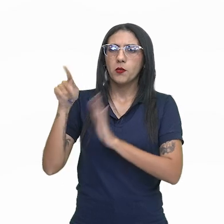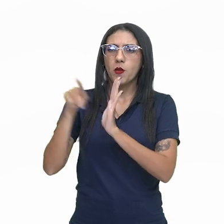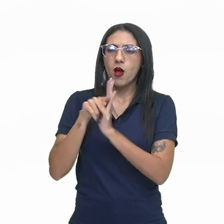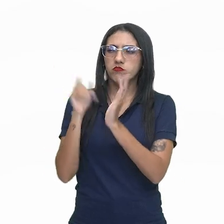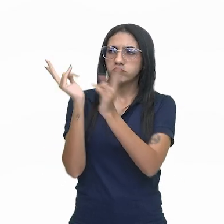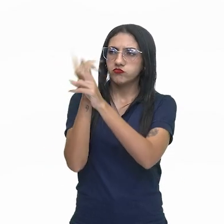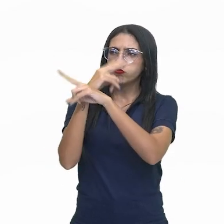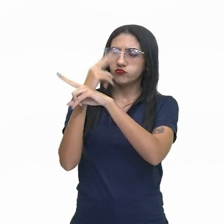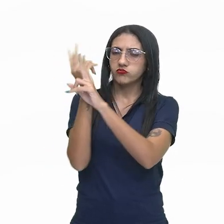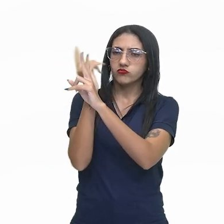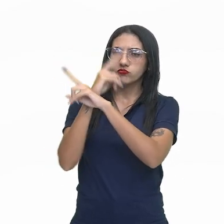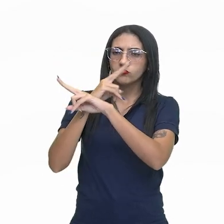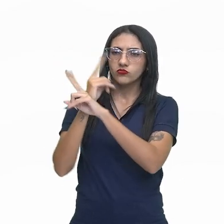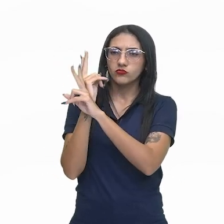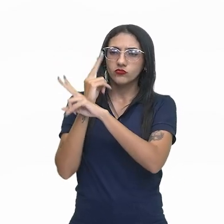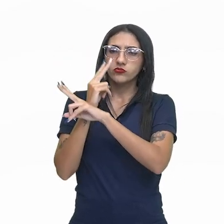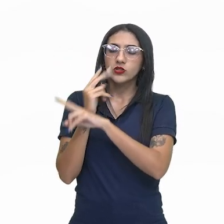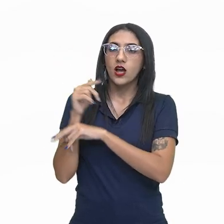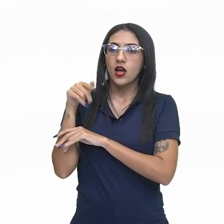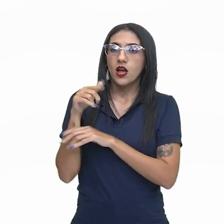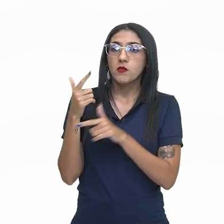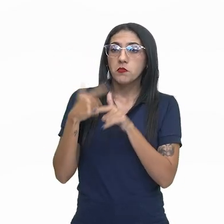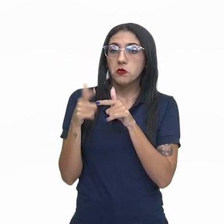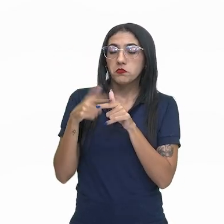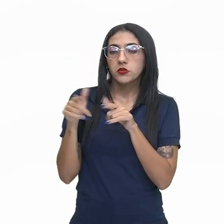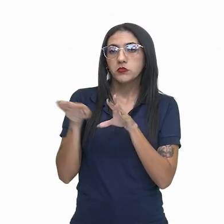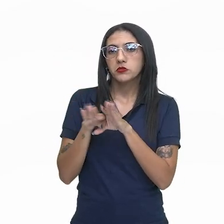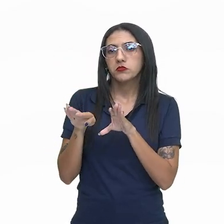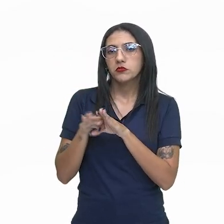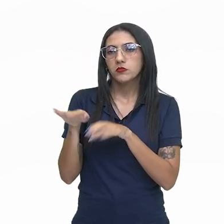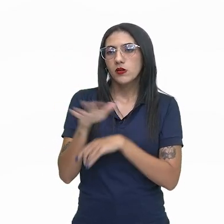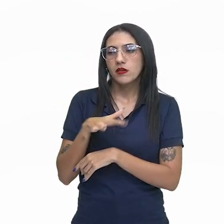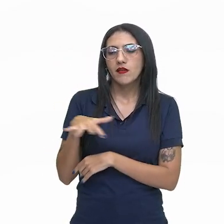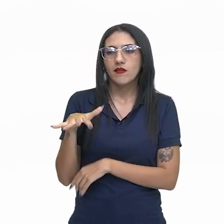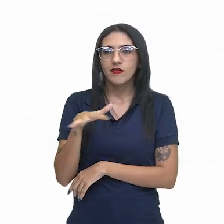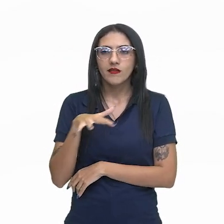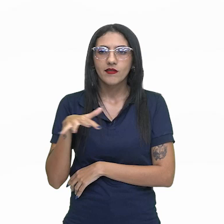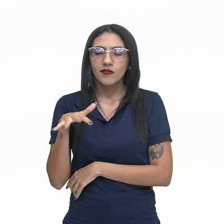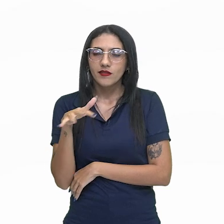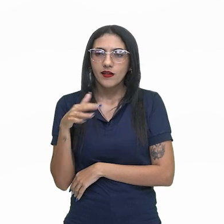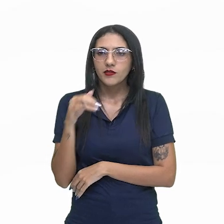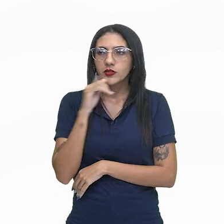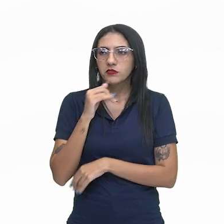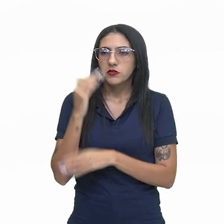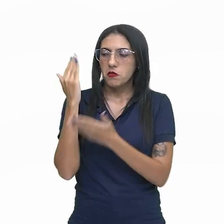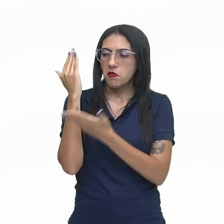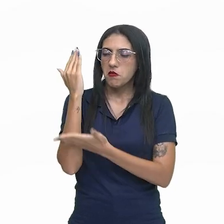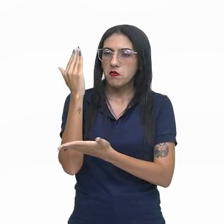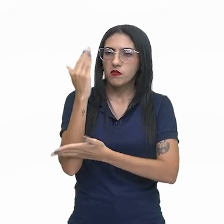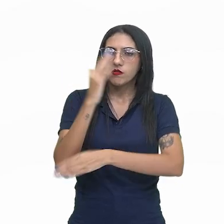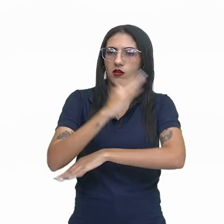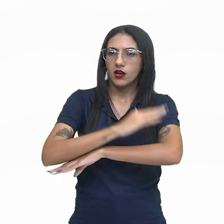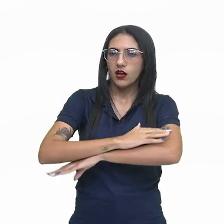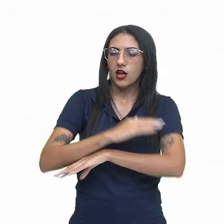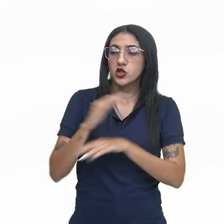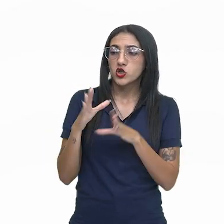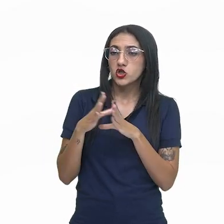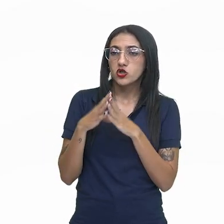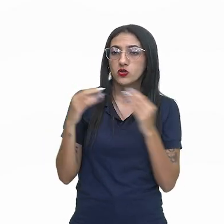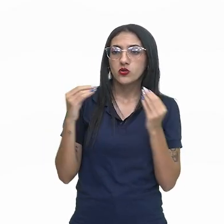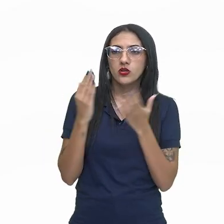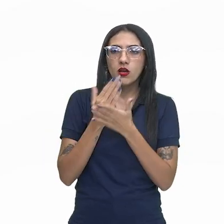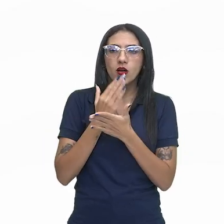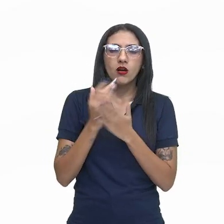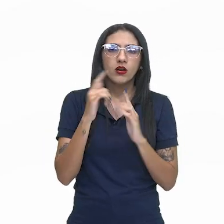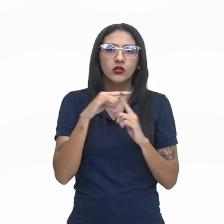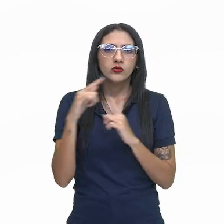instaladas, que também pode prejudicar ali a população, a vegetação e também as espécies animais, né,